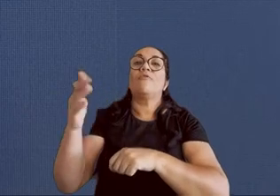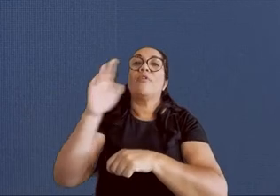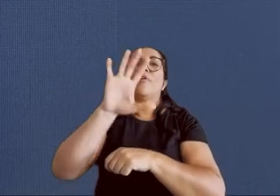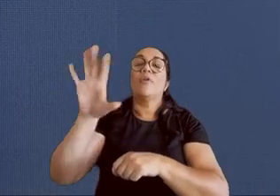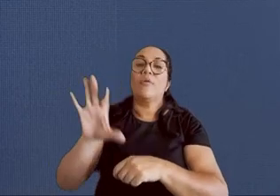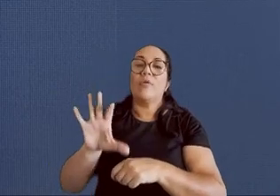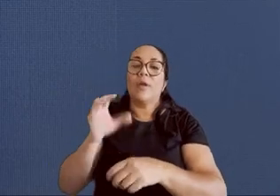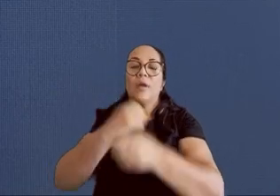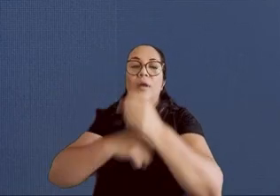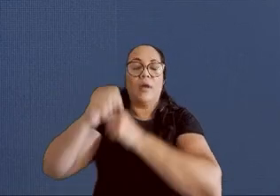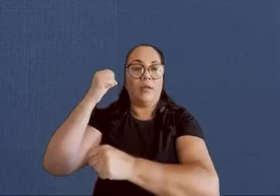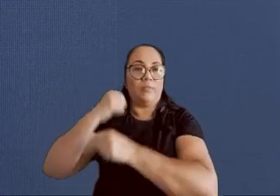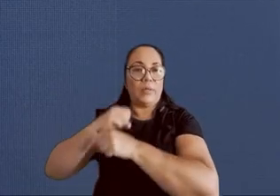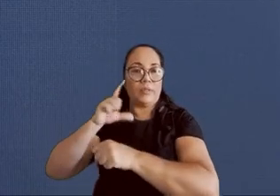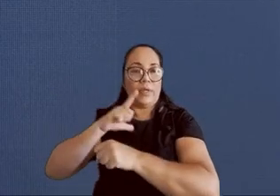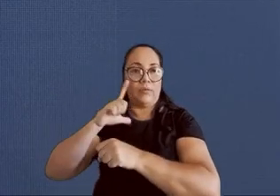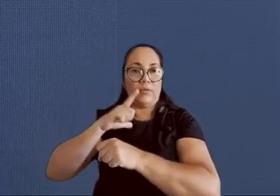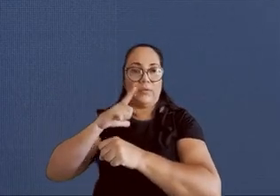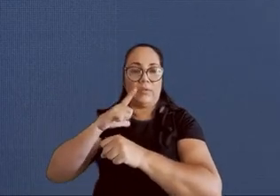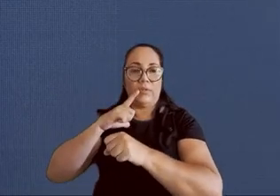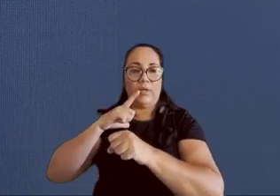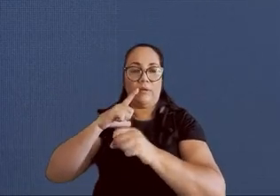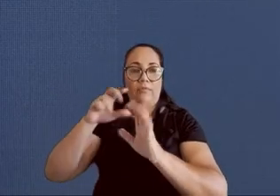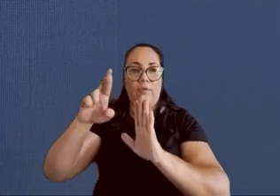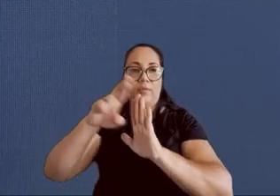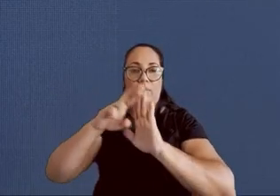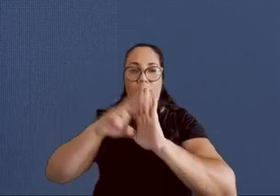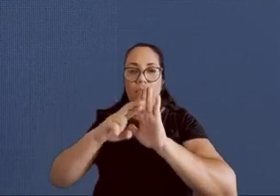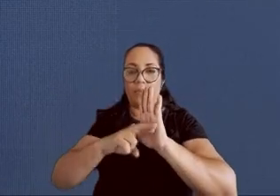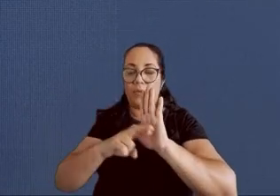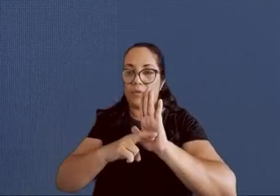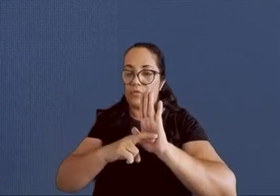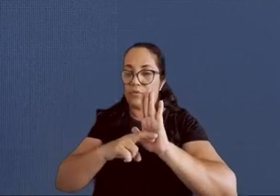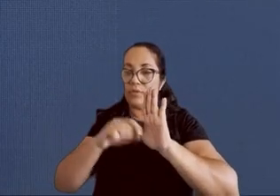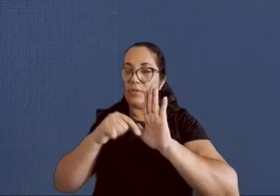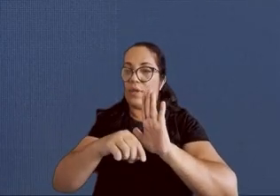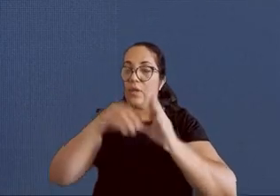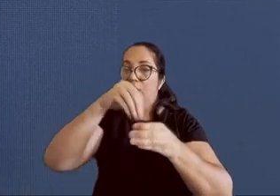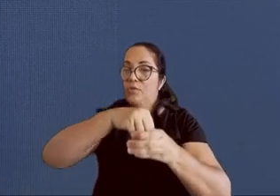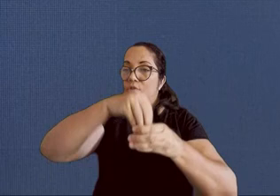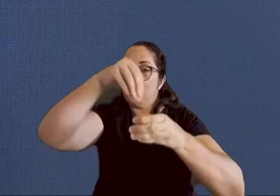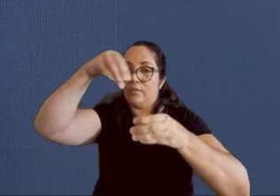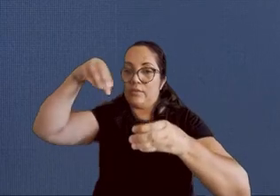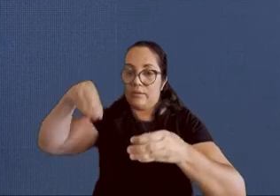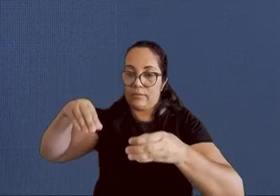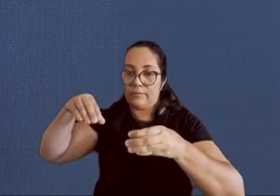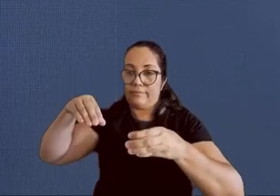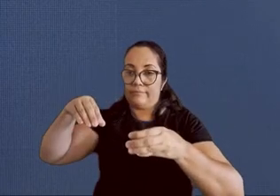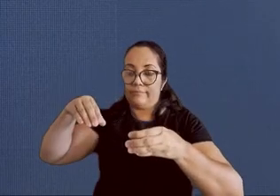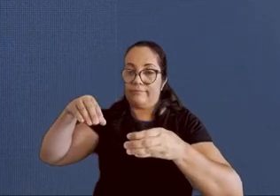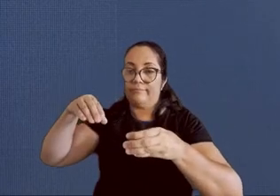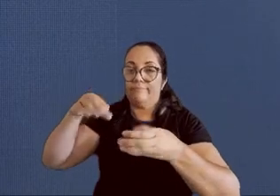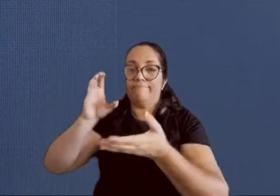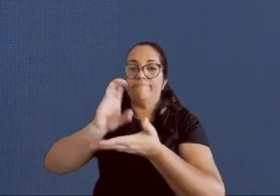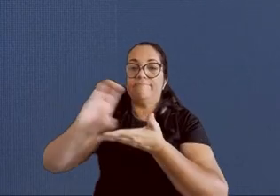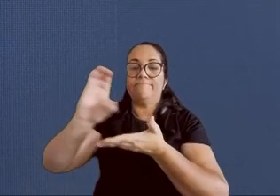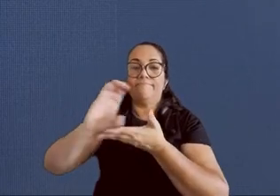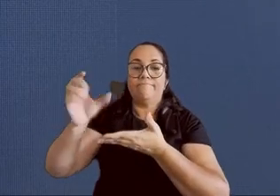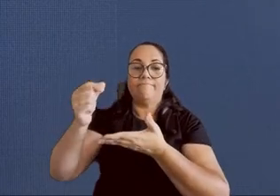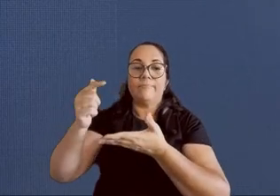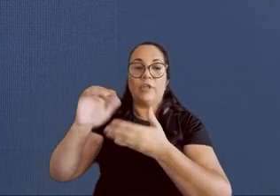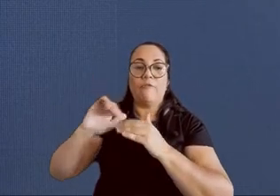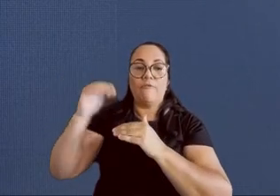provisória isentando investidores estrangeiros de imposto de renda para